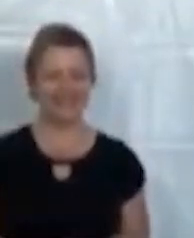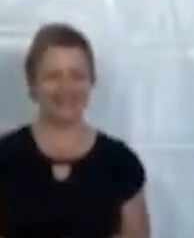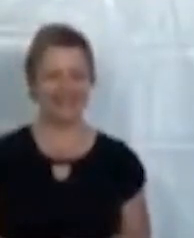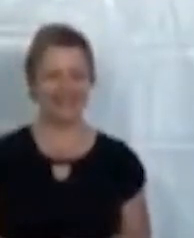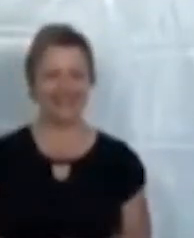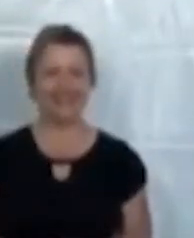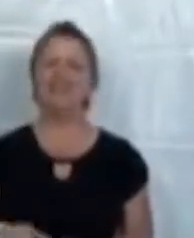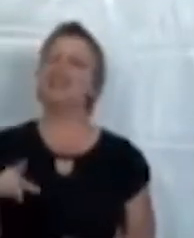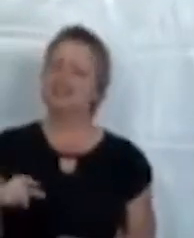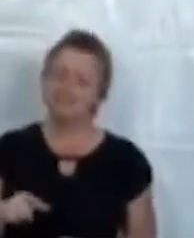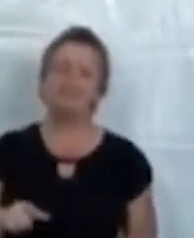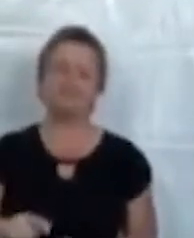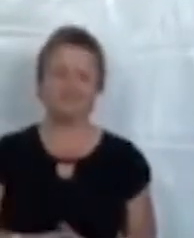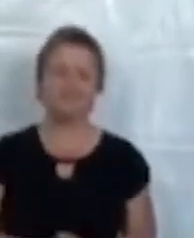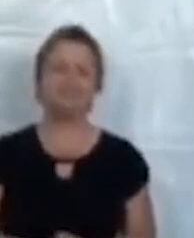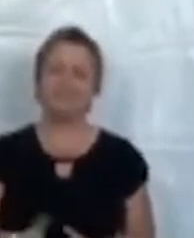Meus irmãos,